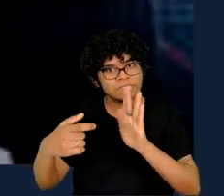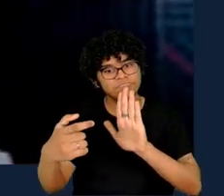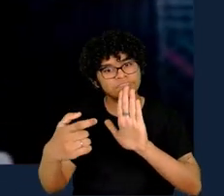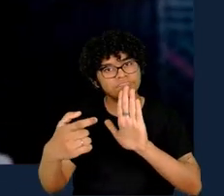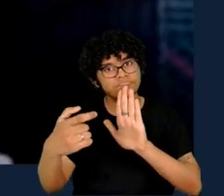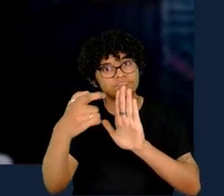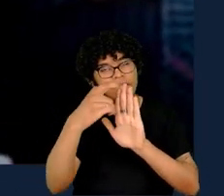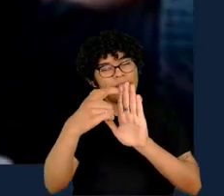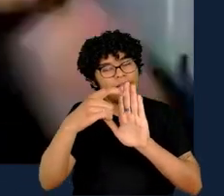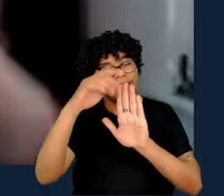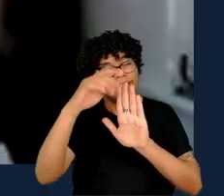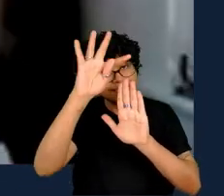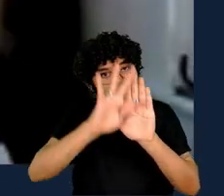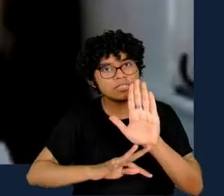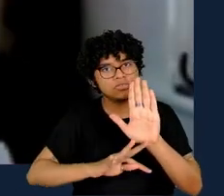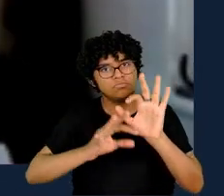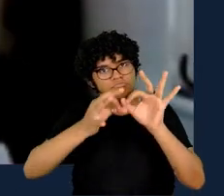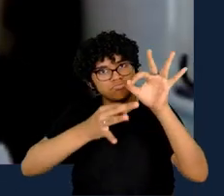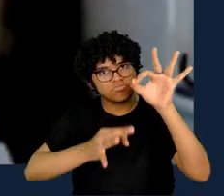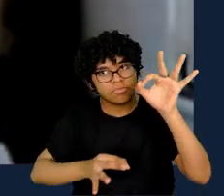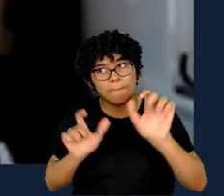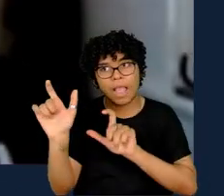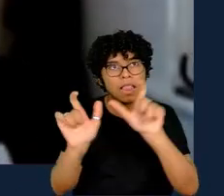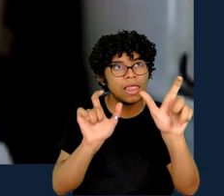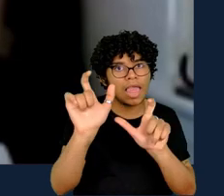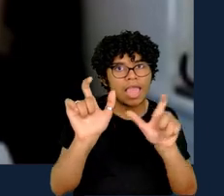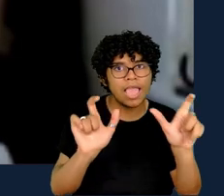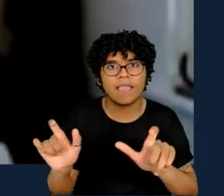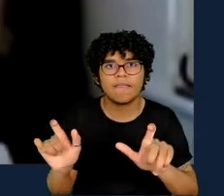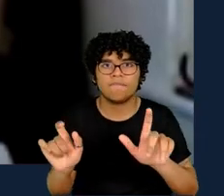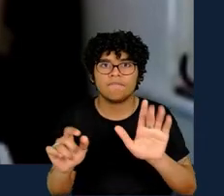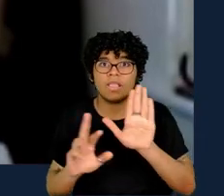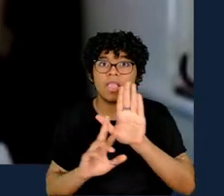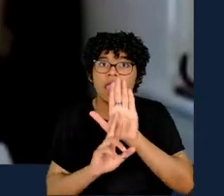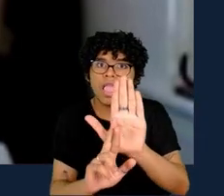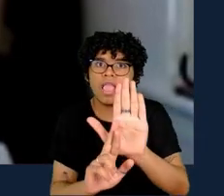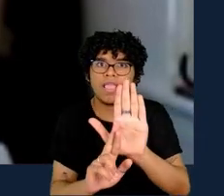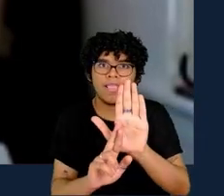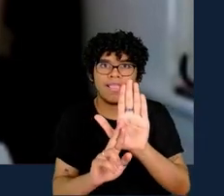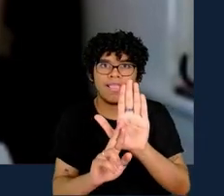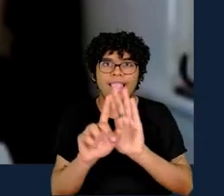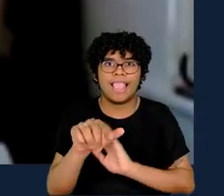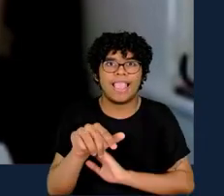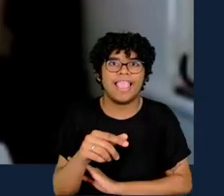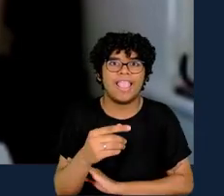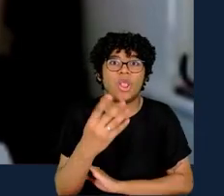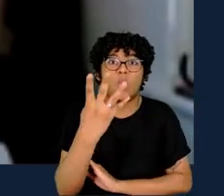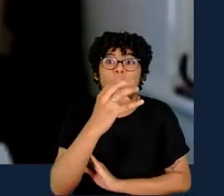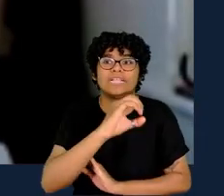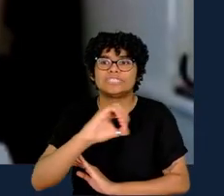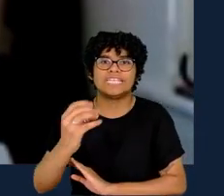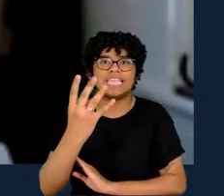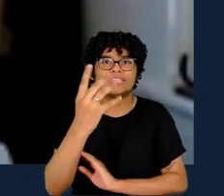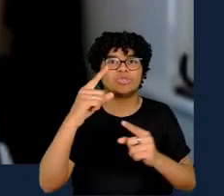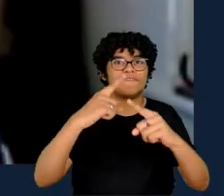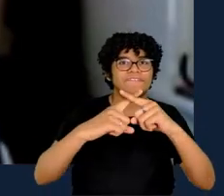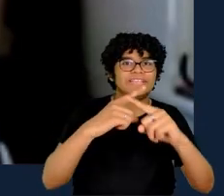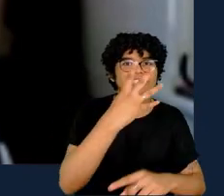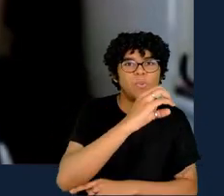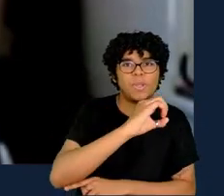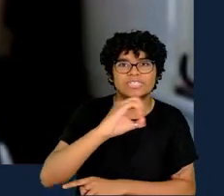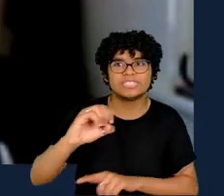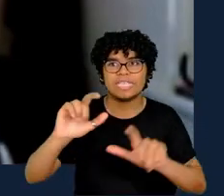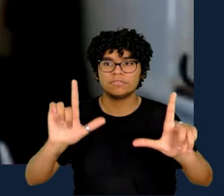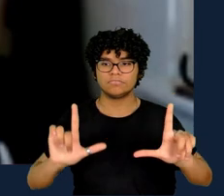querem representar tudo num quadradinho de 400 por 400 pixels. Então,